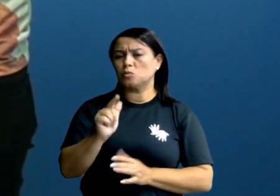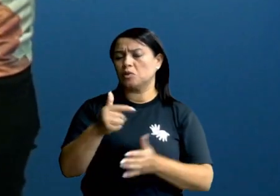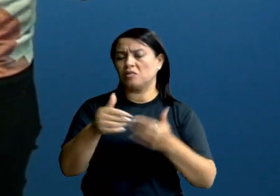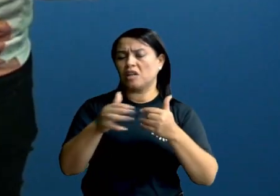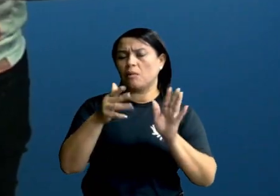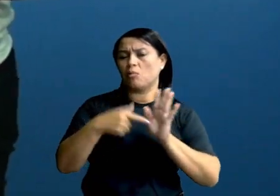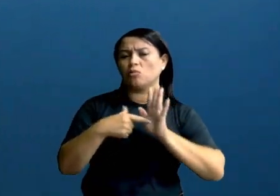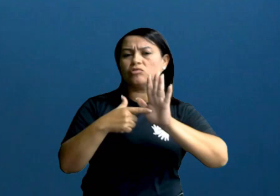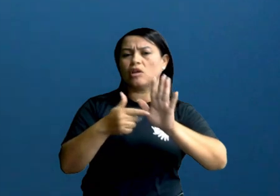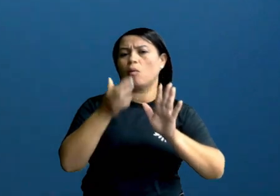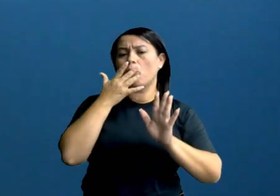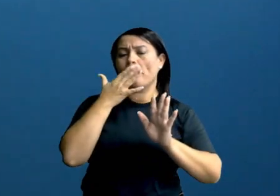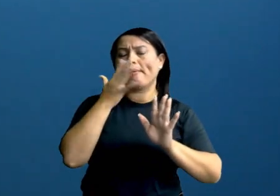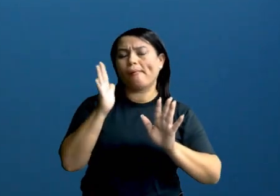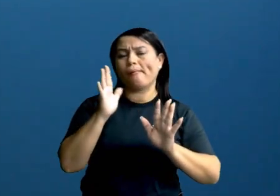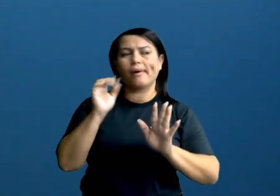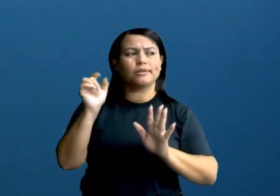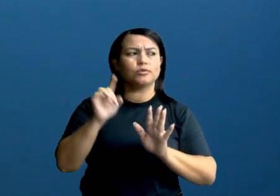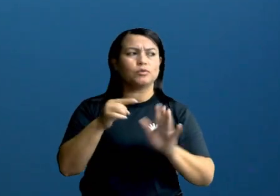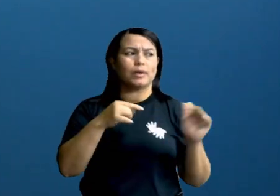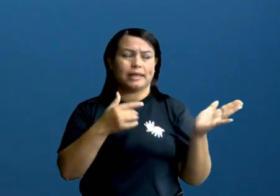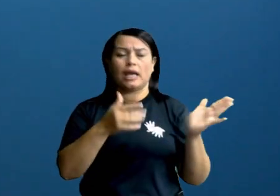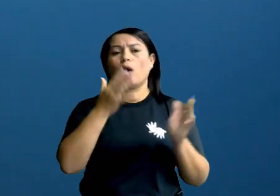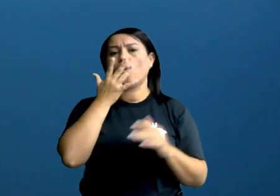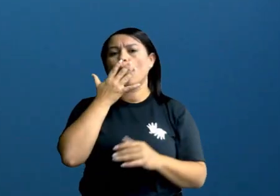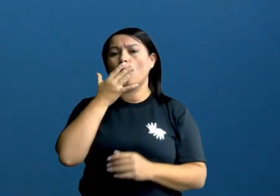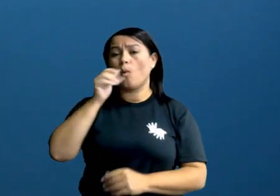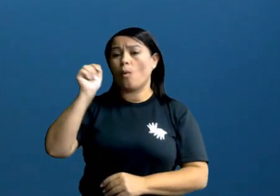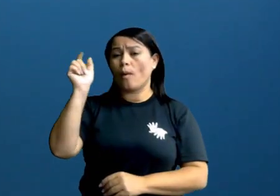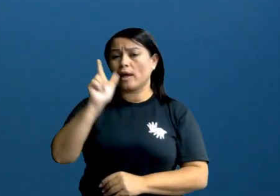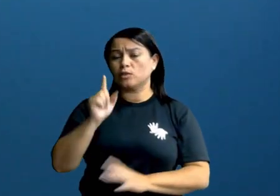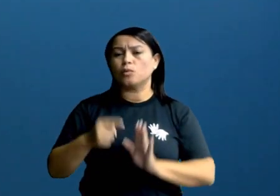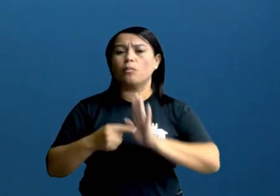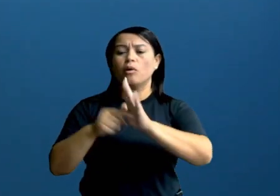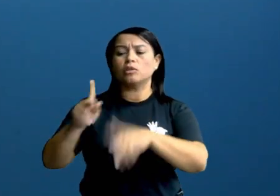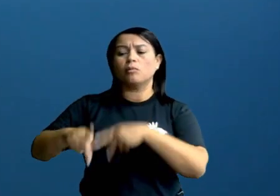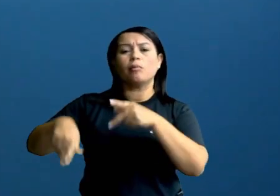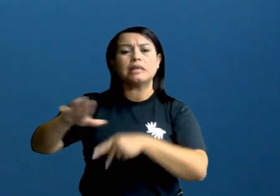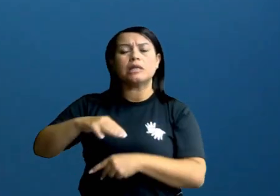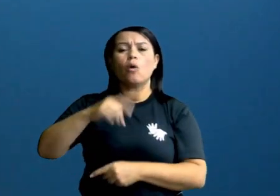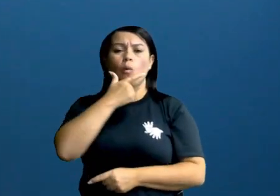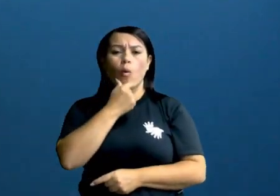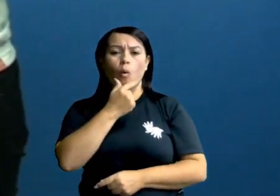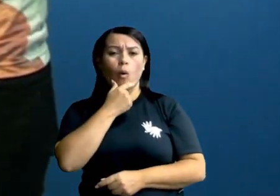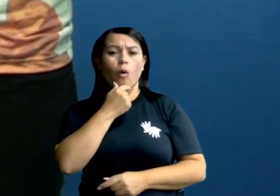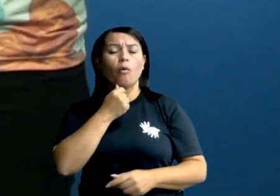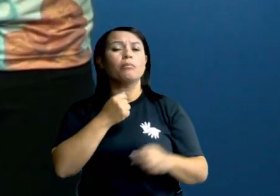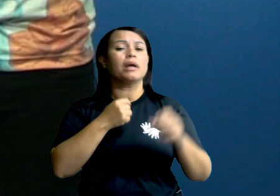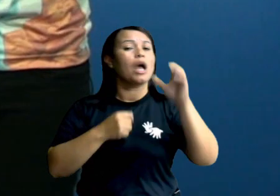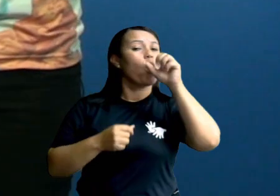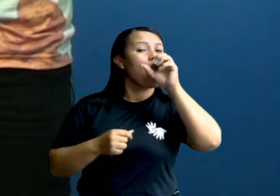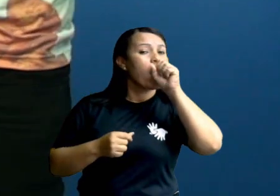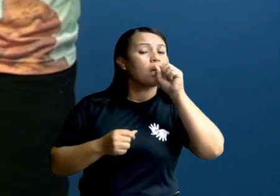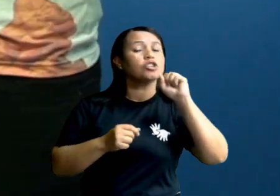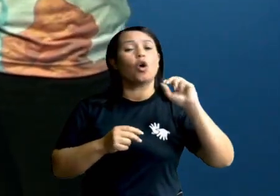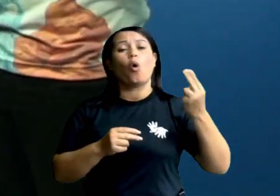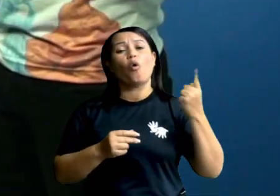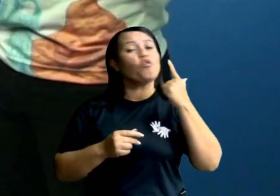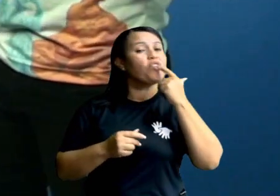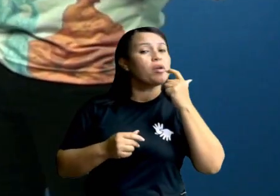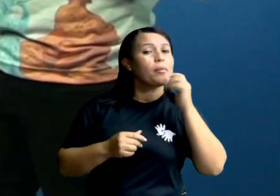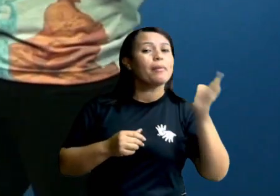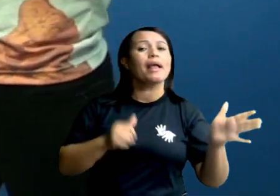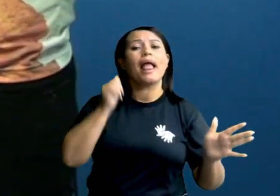claro que não existe uma cor definida, mas nesse caso aqui a cor azul representa a população masculina e a cor laranja ou vermelha retrataria